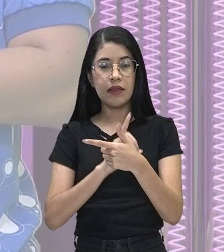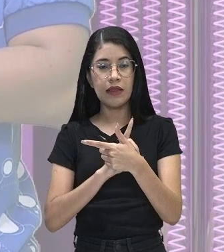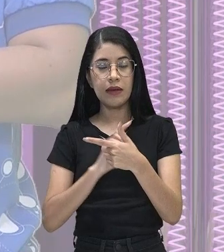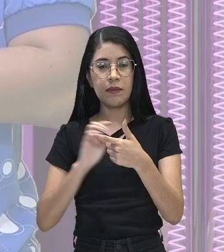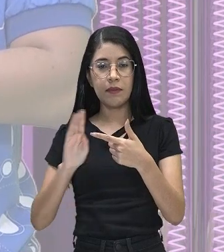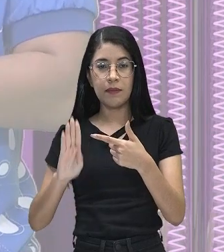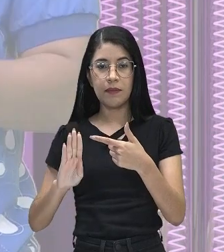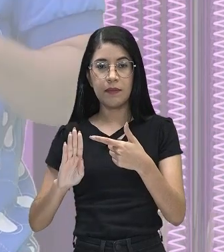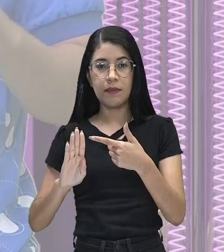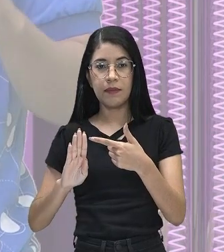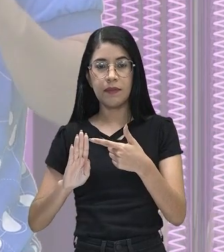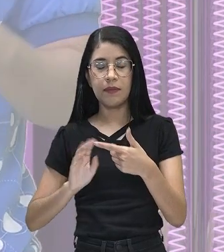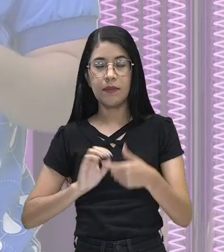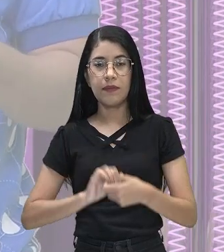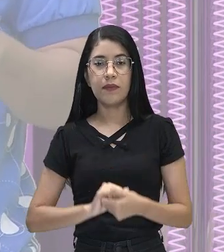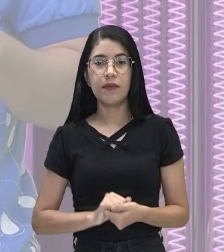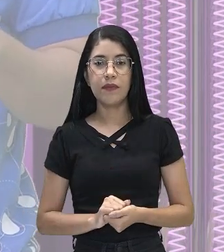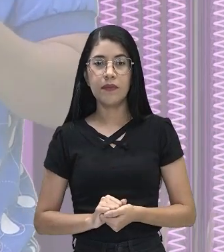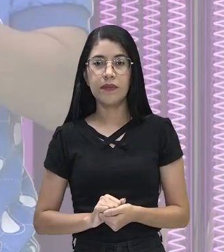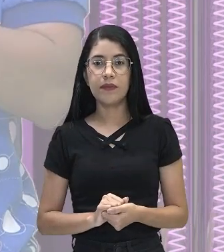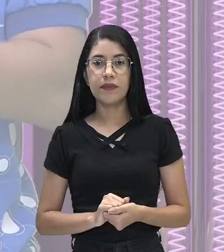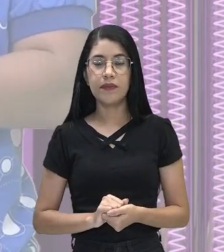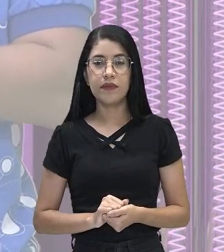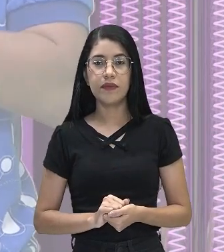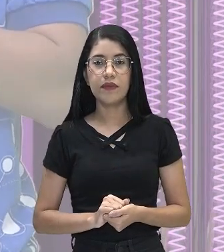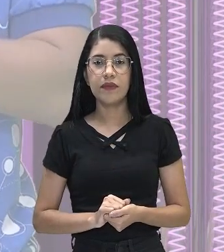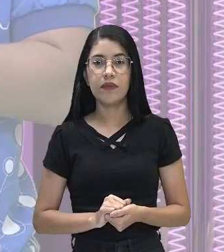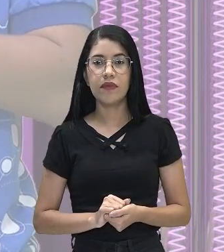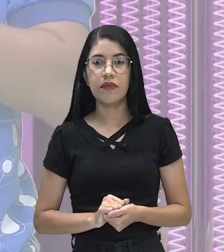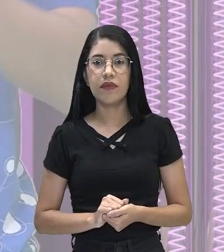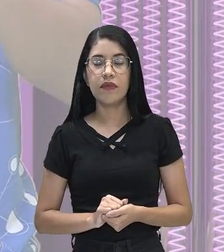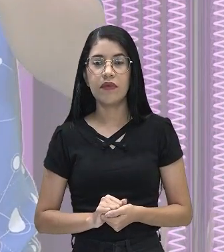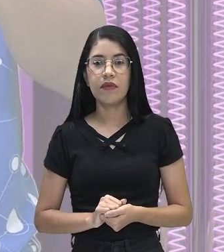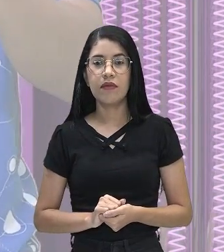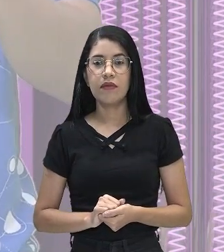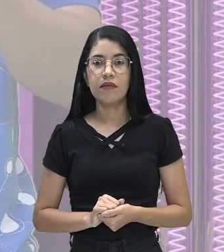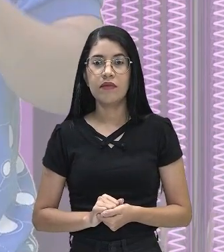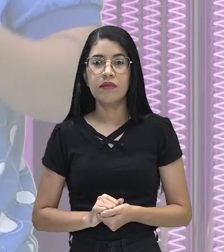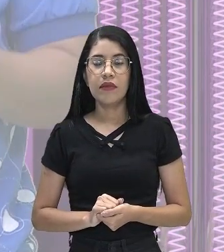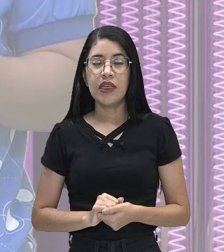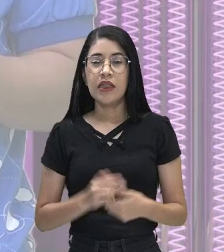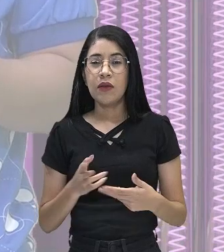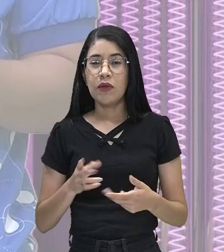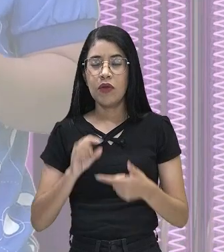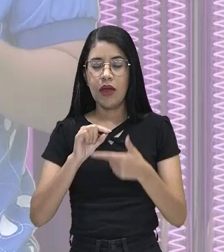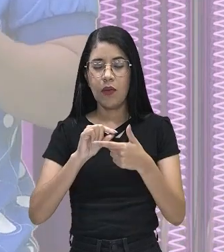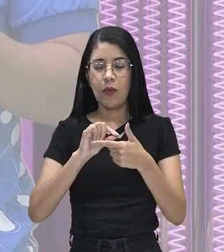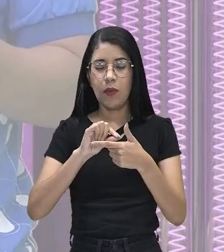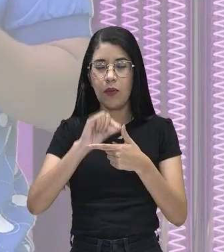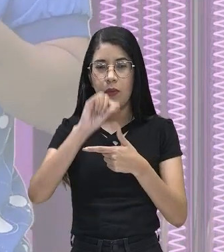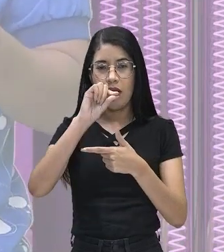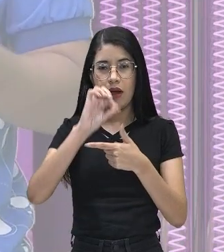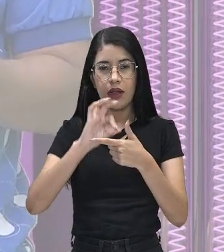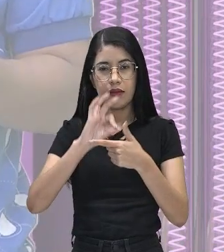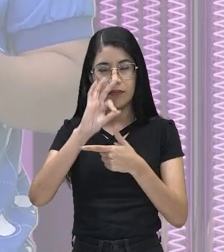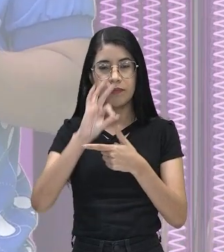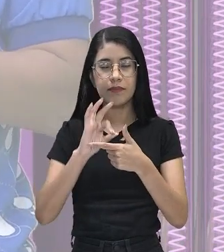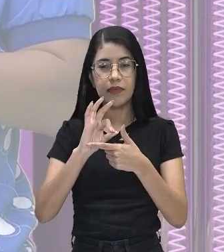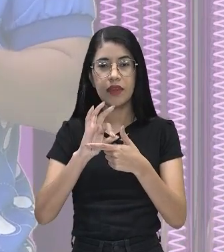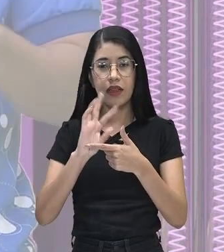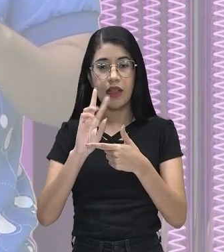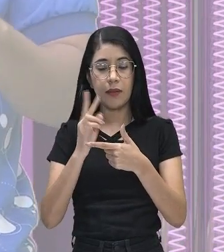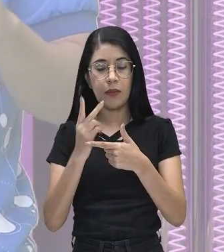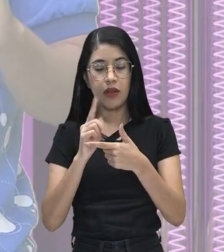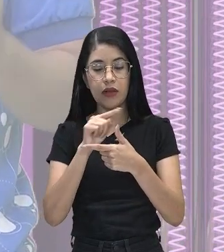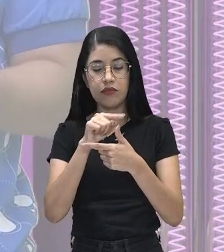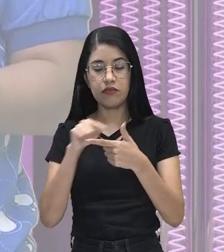ADB, tudo bem? Então, quando eu traço essa altura relativa à hipotenusa, nós vamos obter